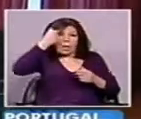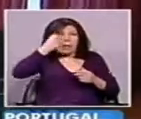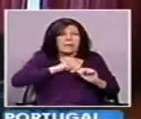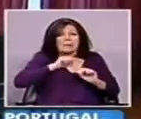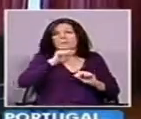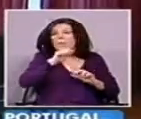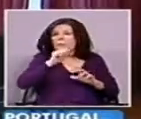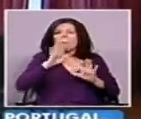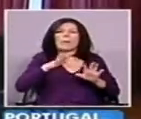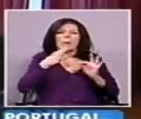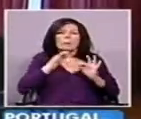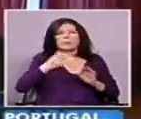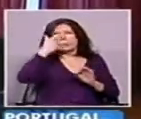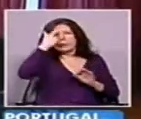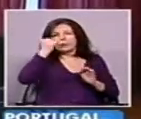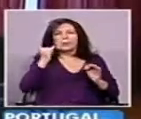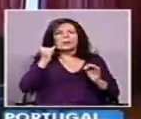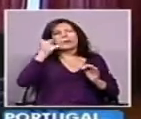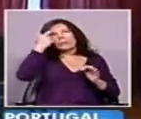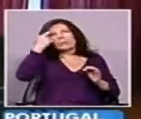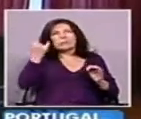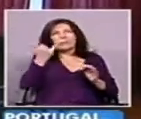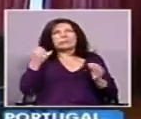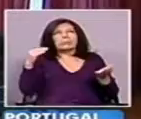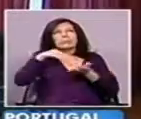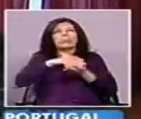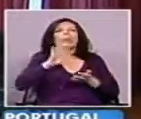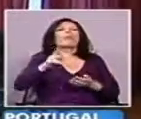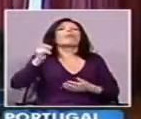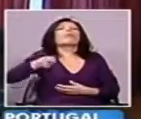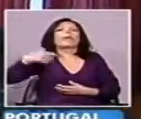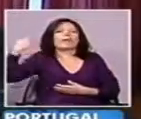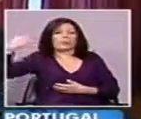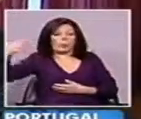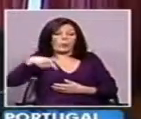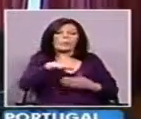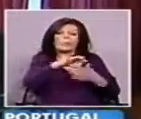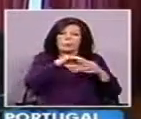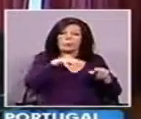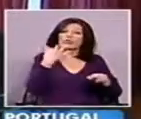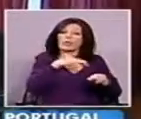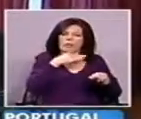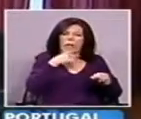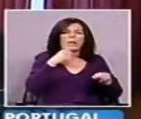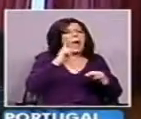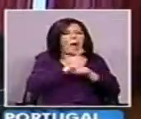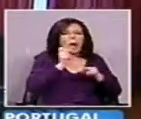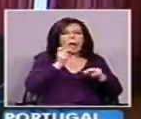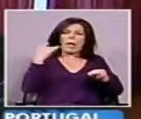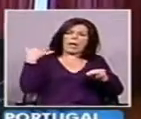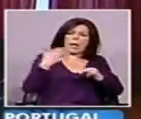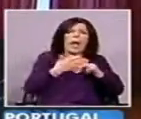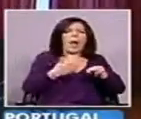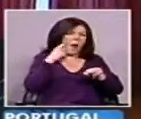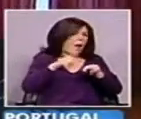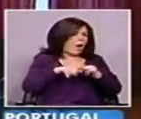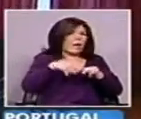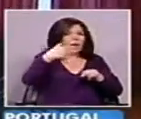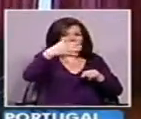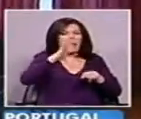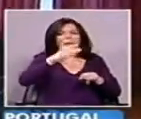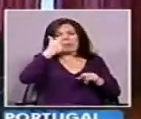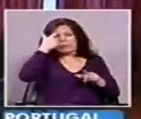expectativa para continuar a imaginar o futuro. A proposta deste festival tem sido e continua a ser